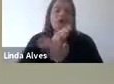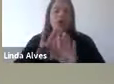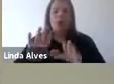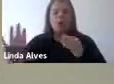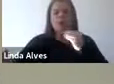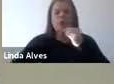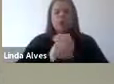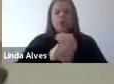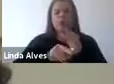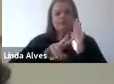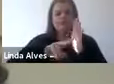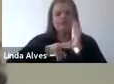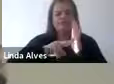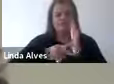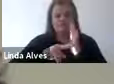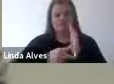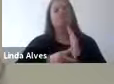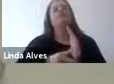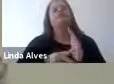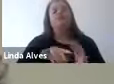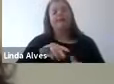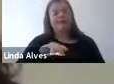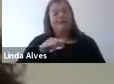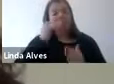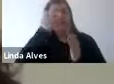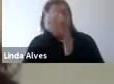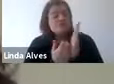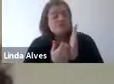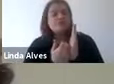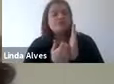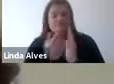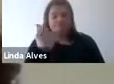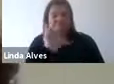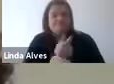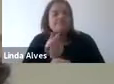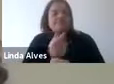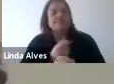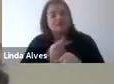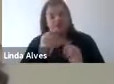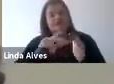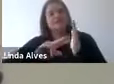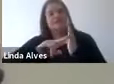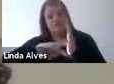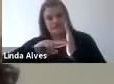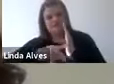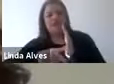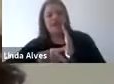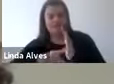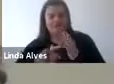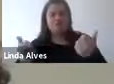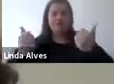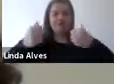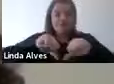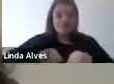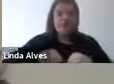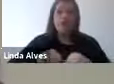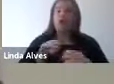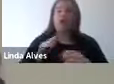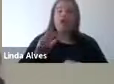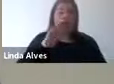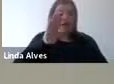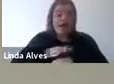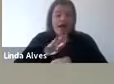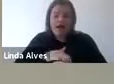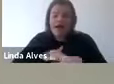que reduz receita do sindicato, e com redução da receita do sindicato diminui também a ação sindical,